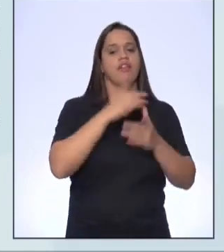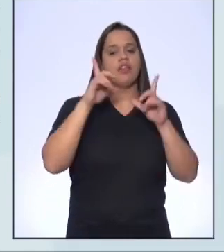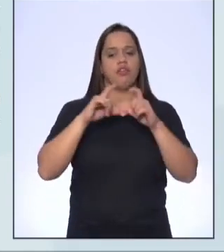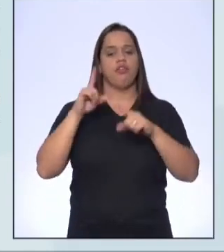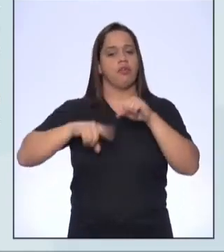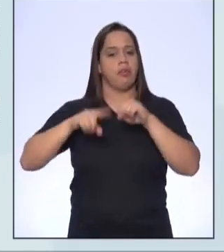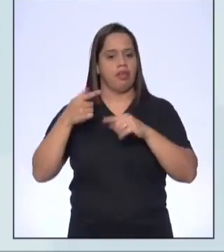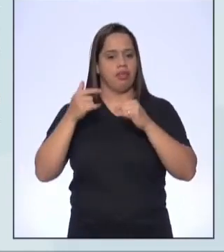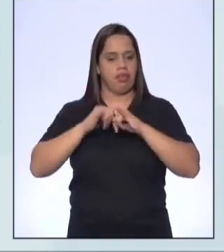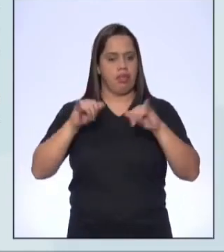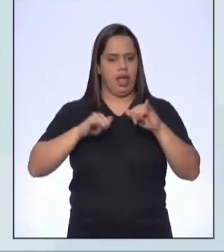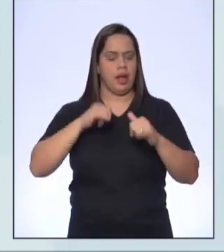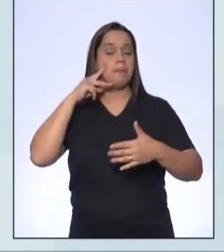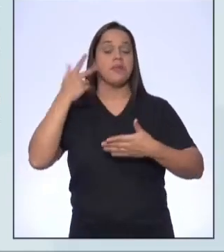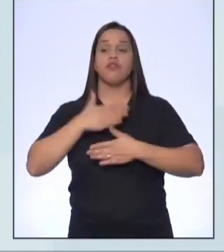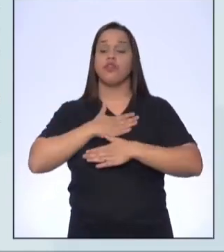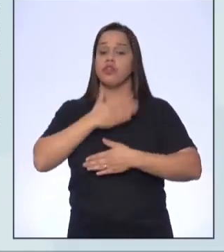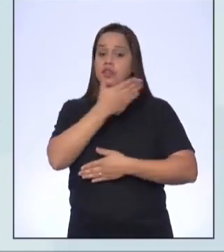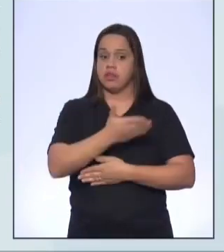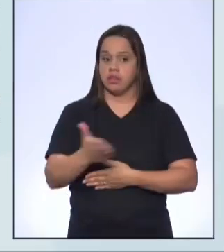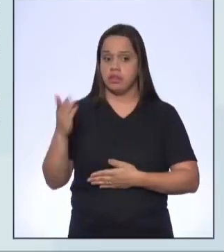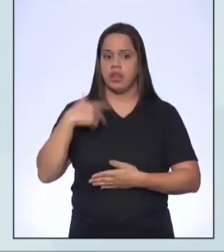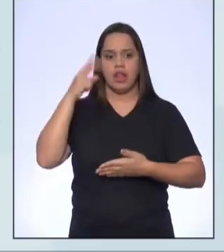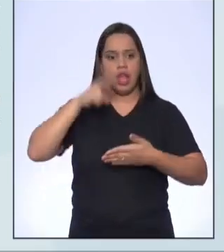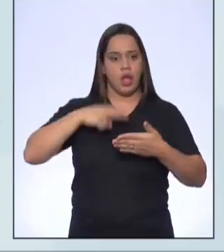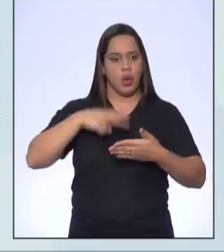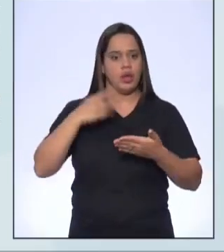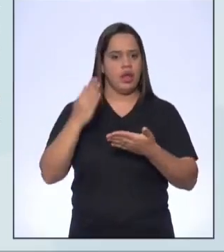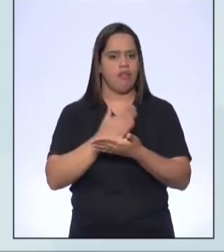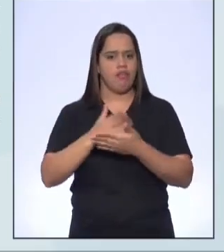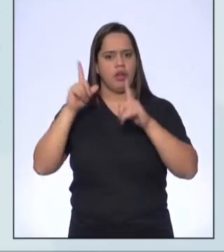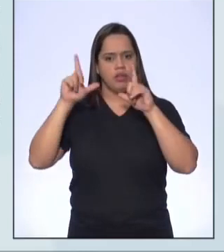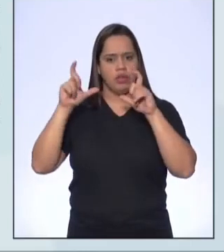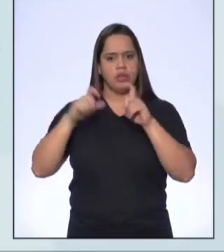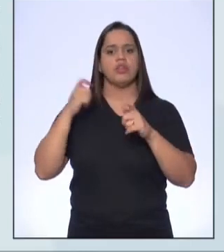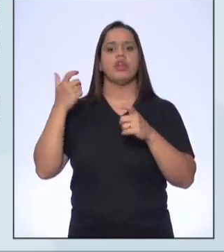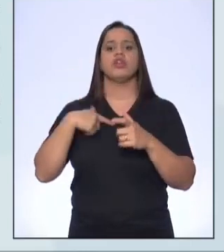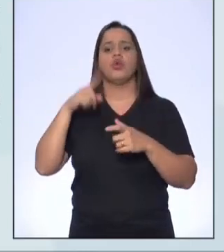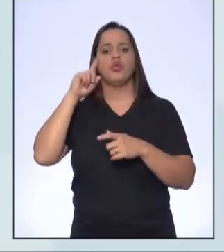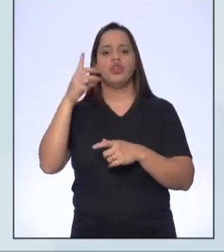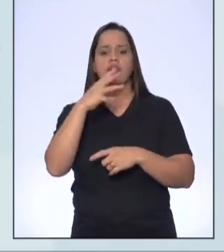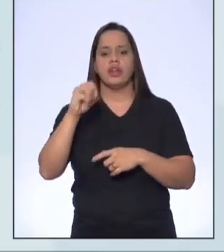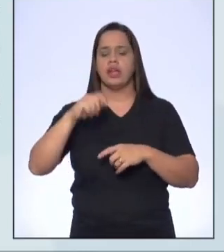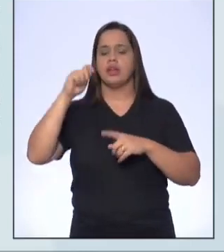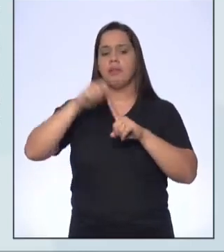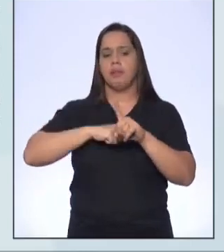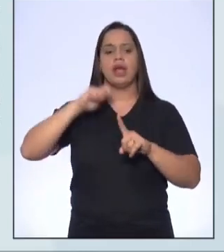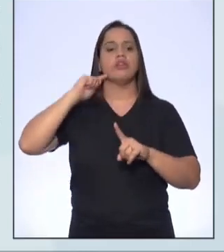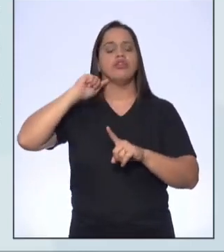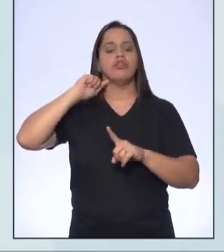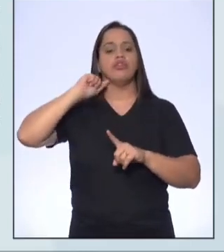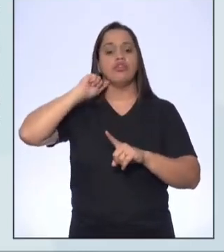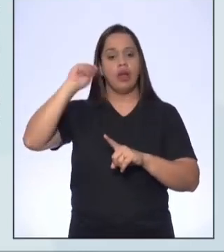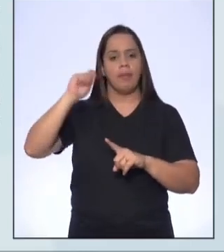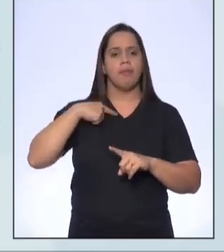pela revista na data de 30 de abril, edição 133, e achei muito importante contribuir